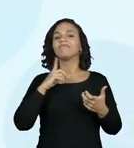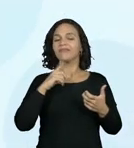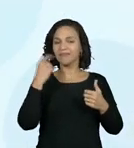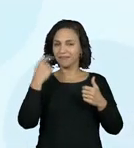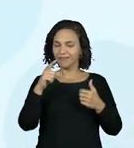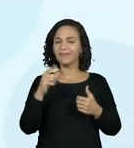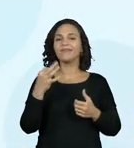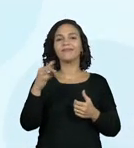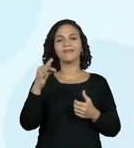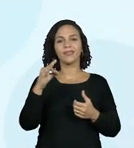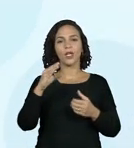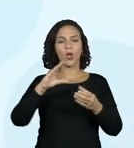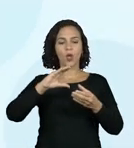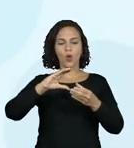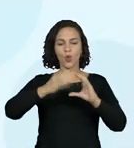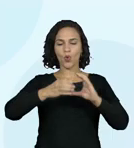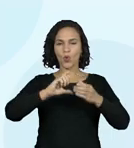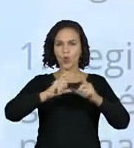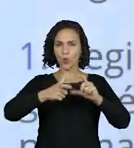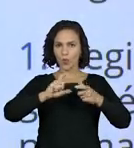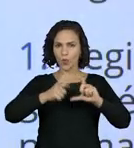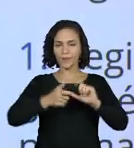Perfeito, turma. Boa.